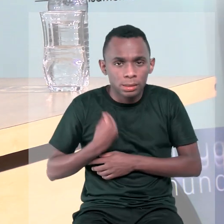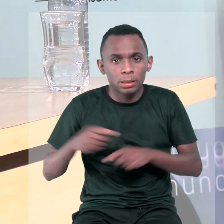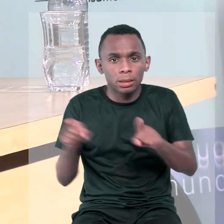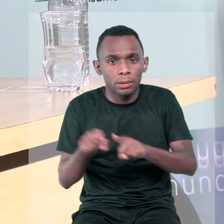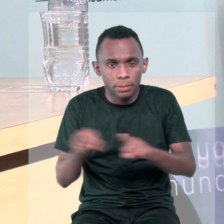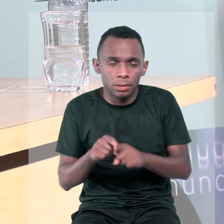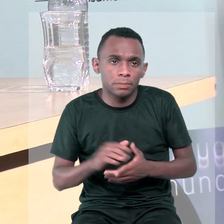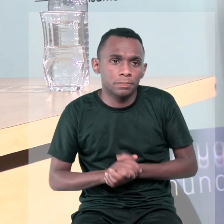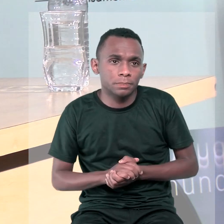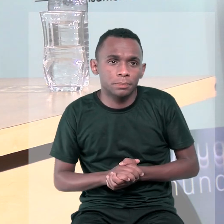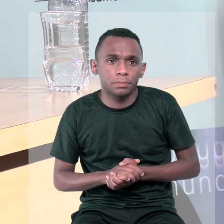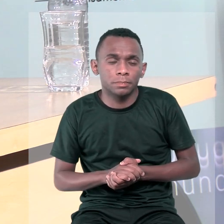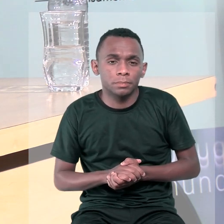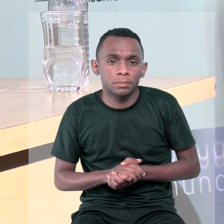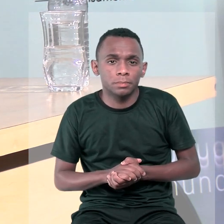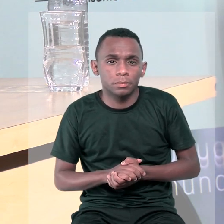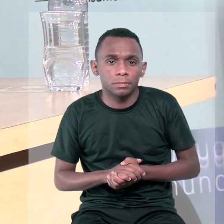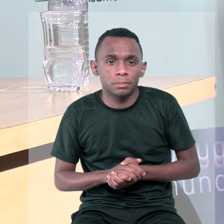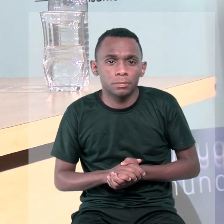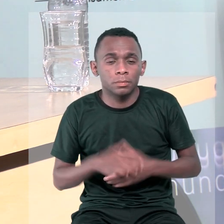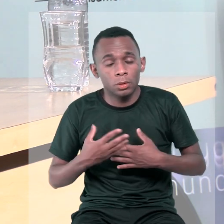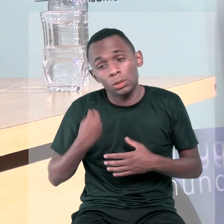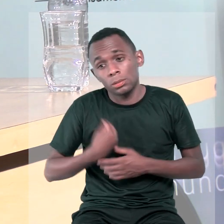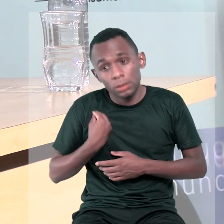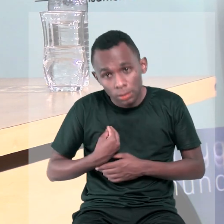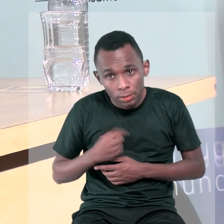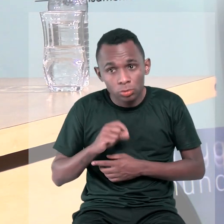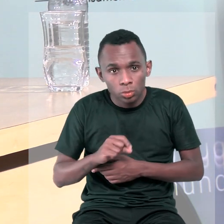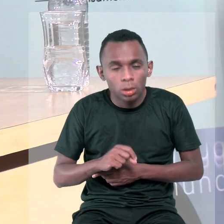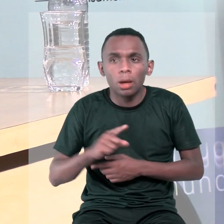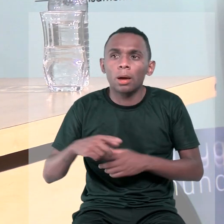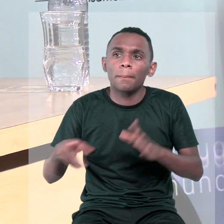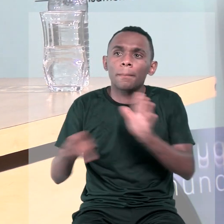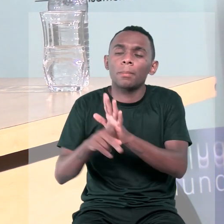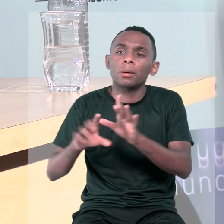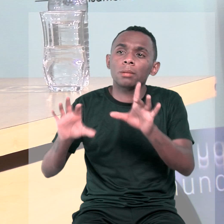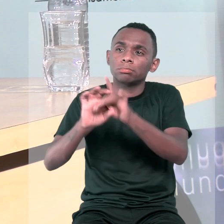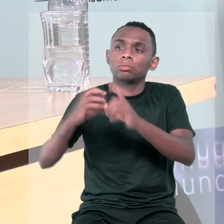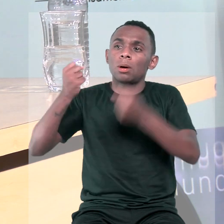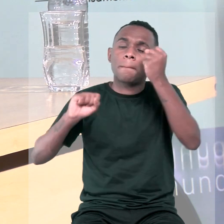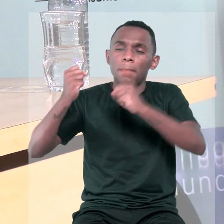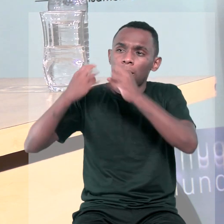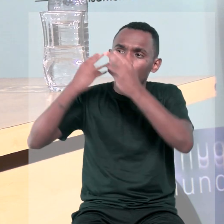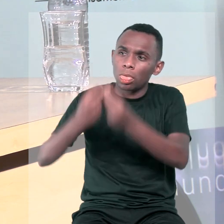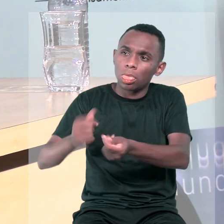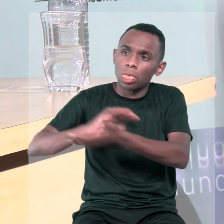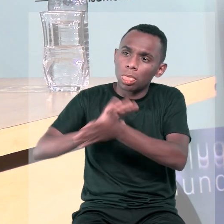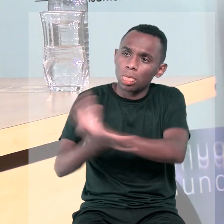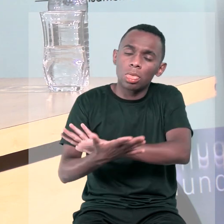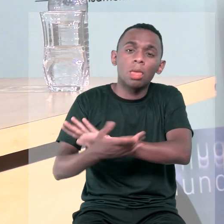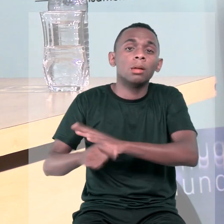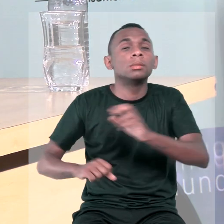a de um projeto genocida. Mas é isso que para